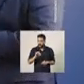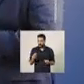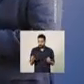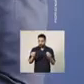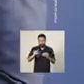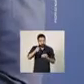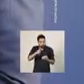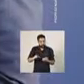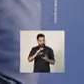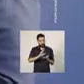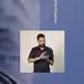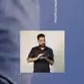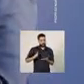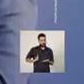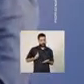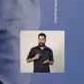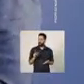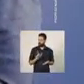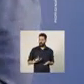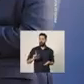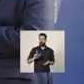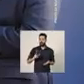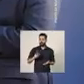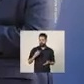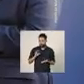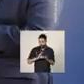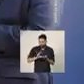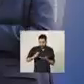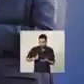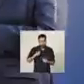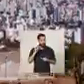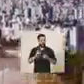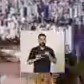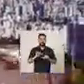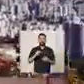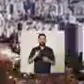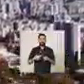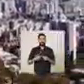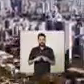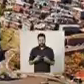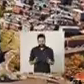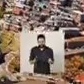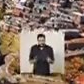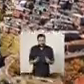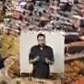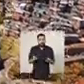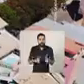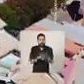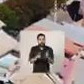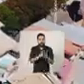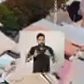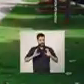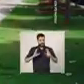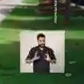feito com você vai colocar em prática o orçamento participativo Claro as minhas participativo mudou a cara da cidade e cor